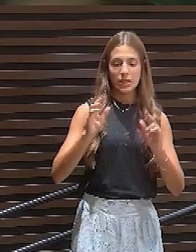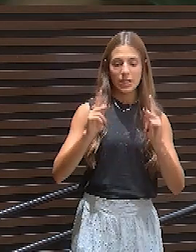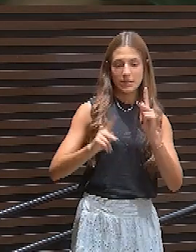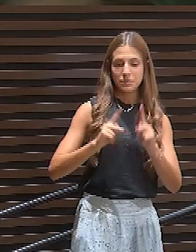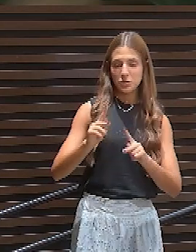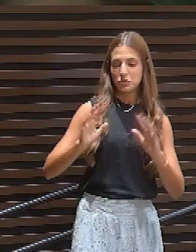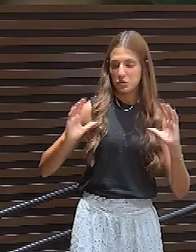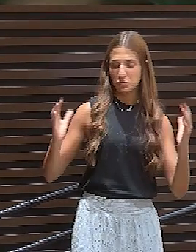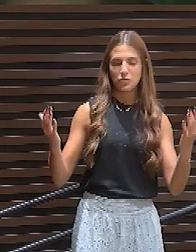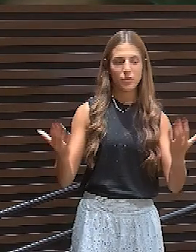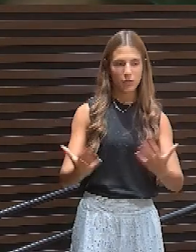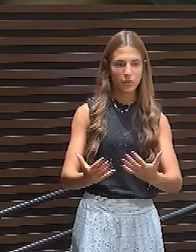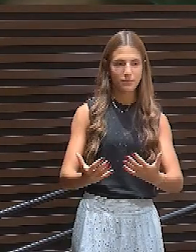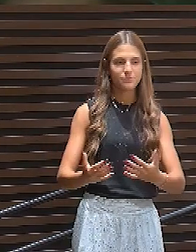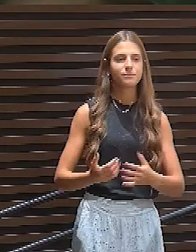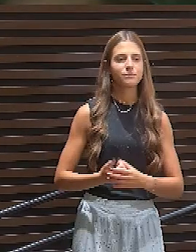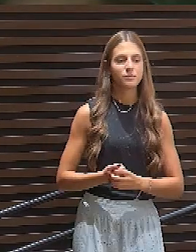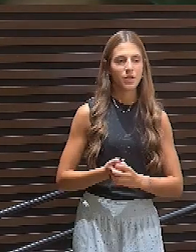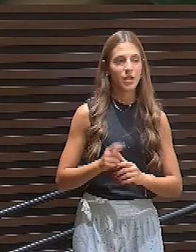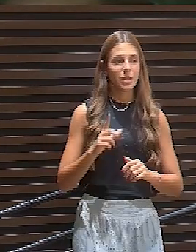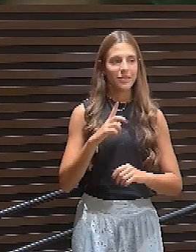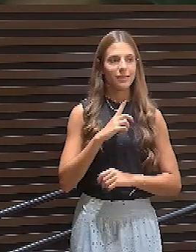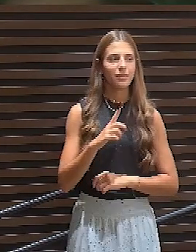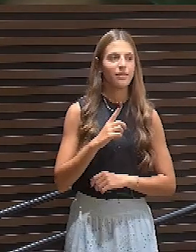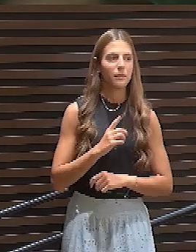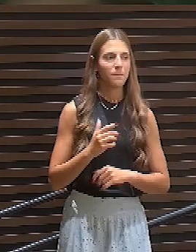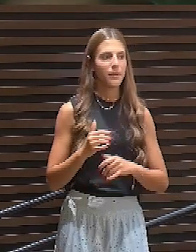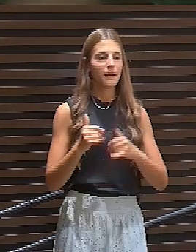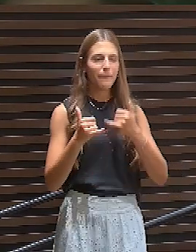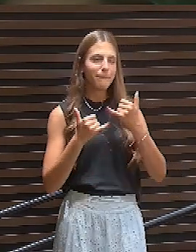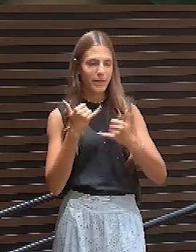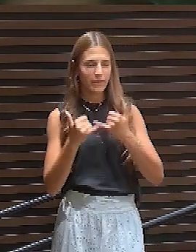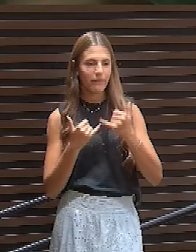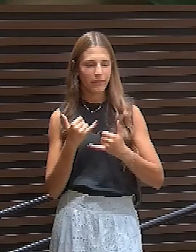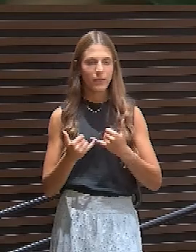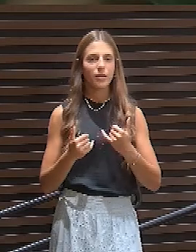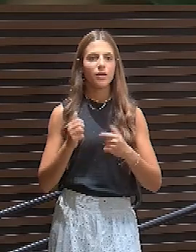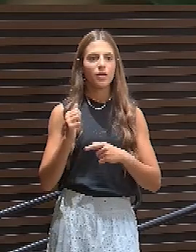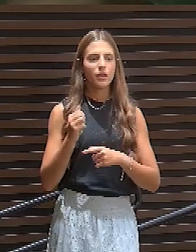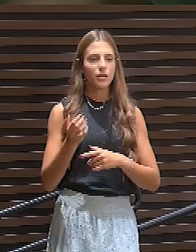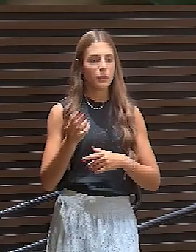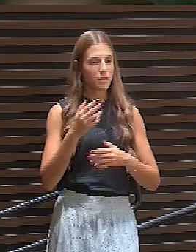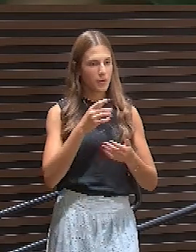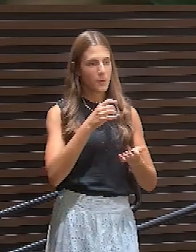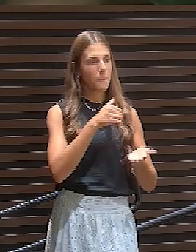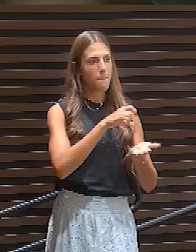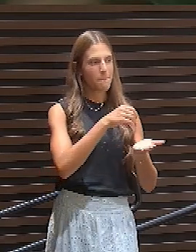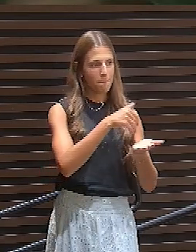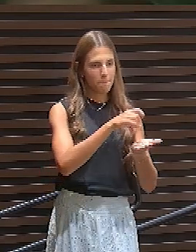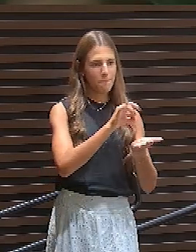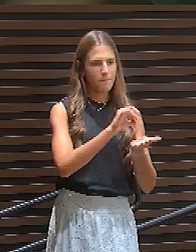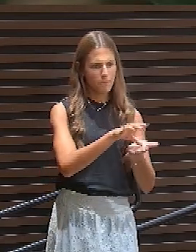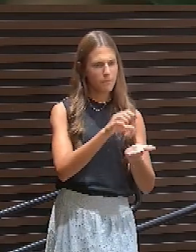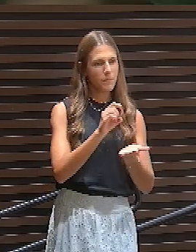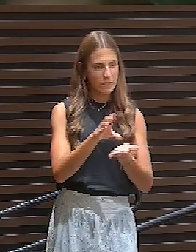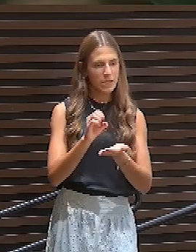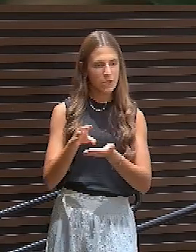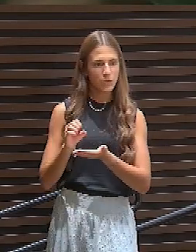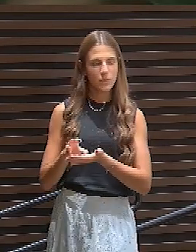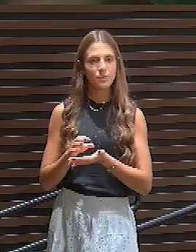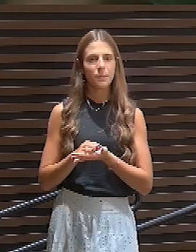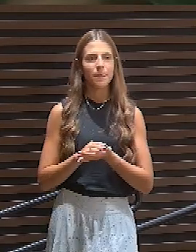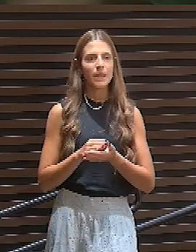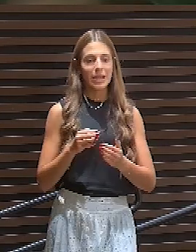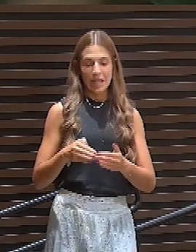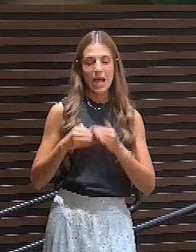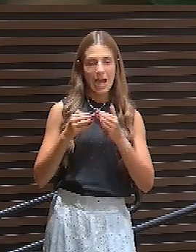Tem um memezinho que está correndo aí, da Arca de Noé, e o